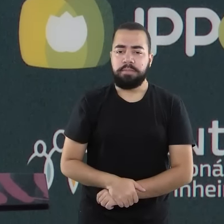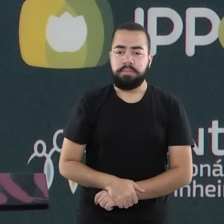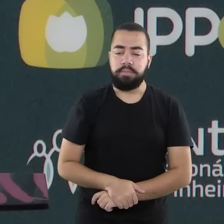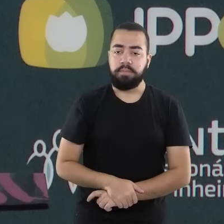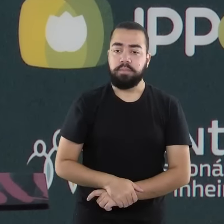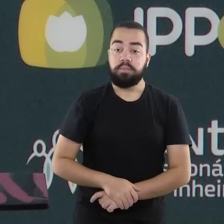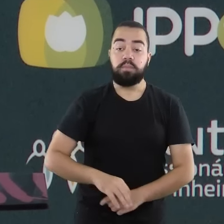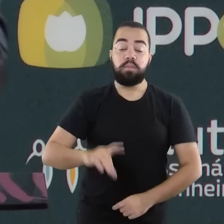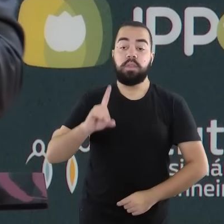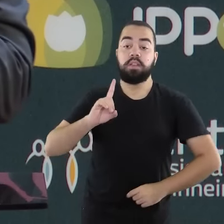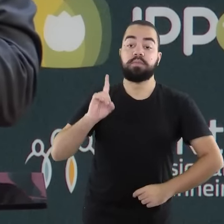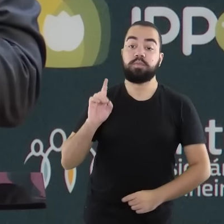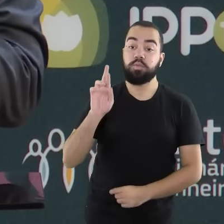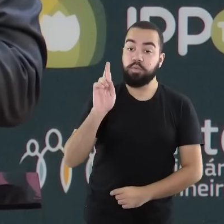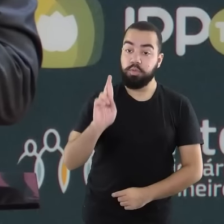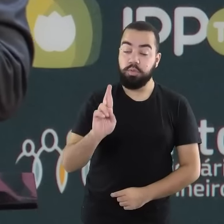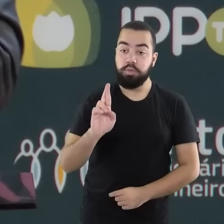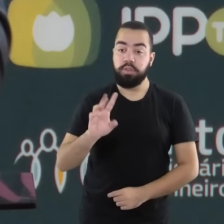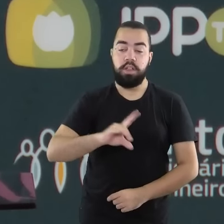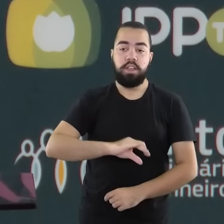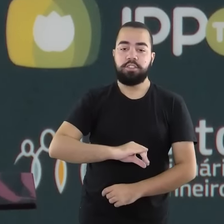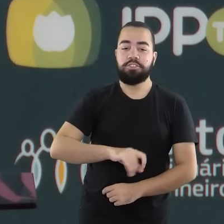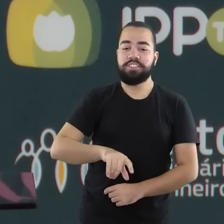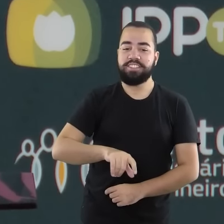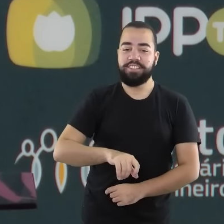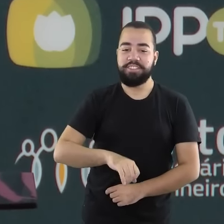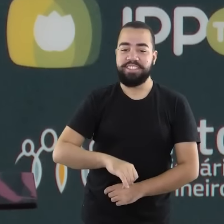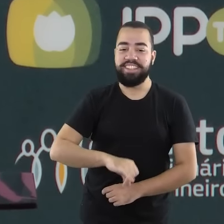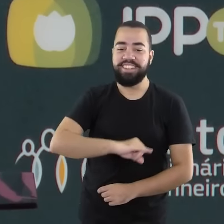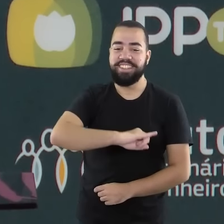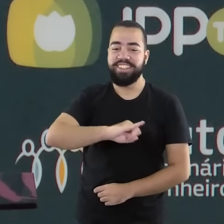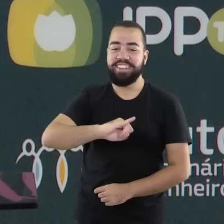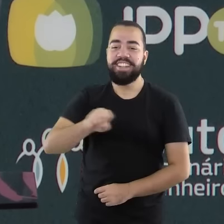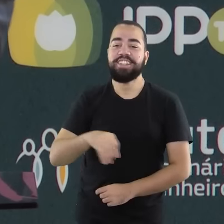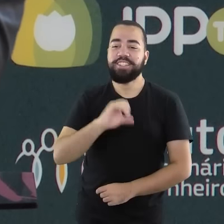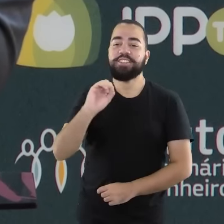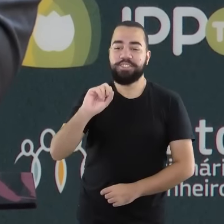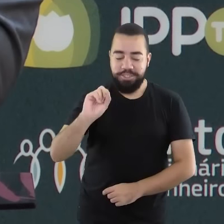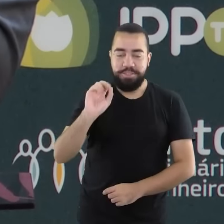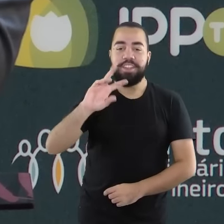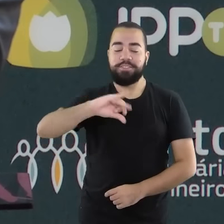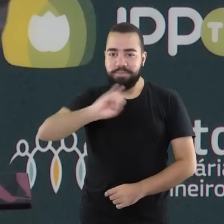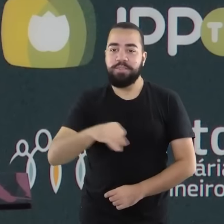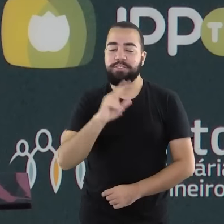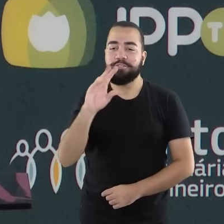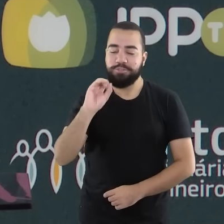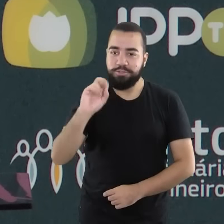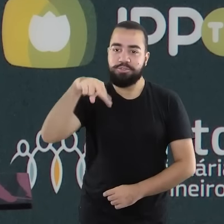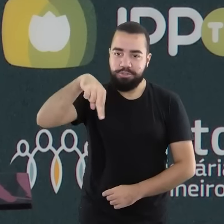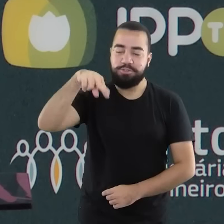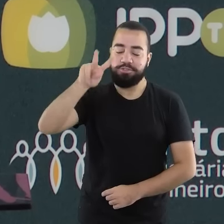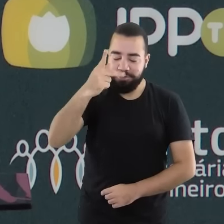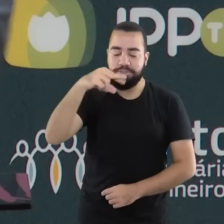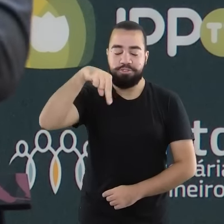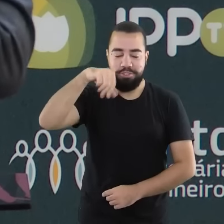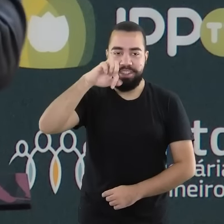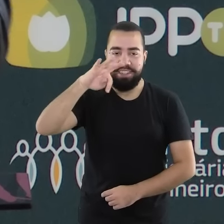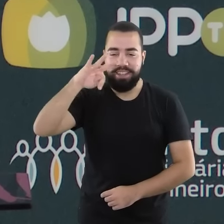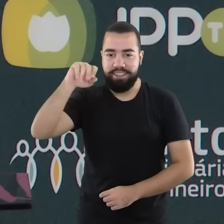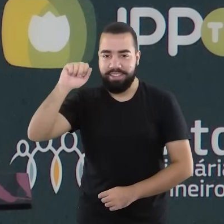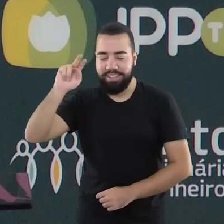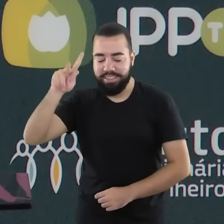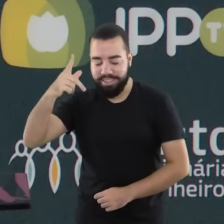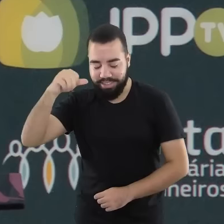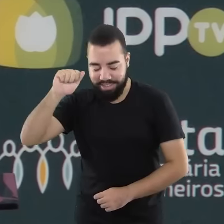Dr. Jonathan Eduardo, ele diz que a pior doença do povo de Deus e da igreja